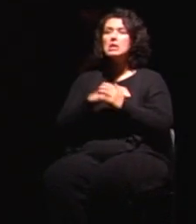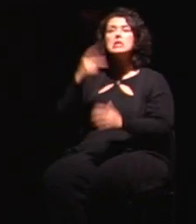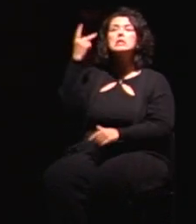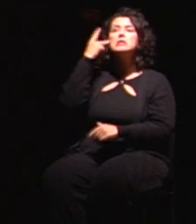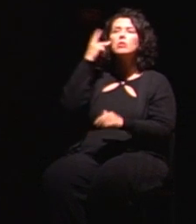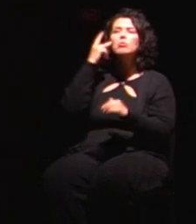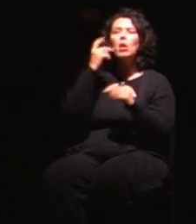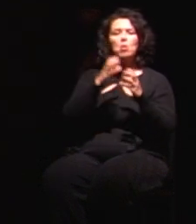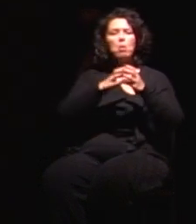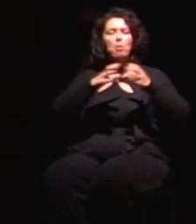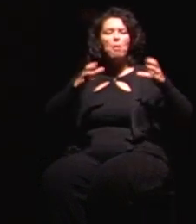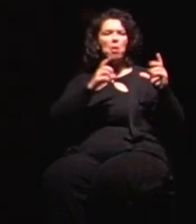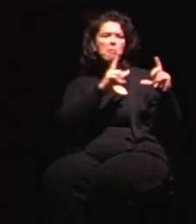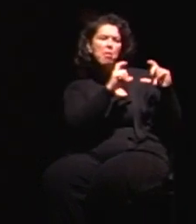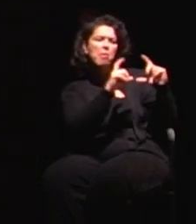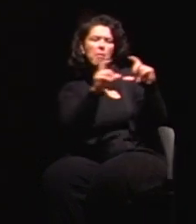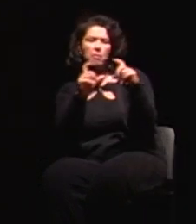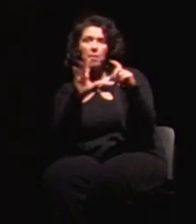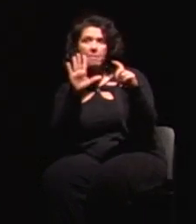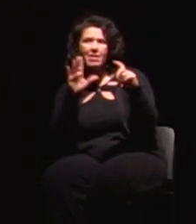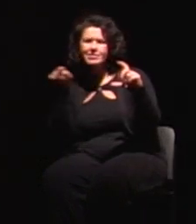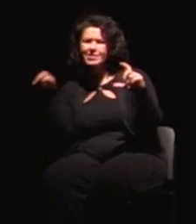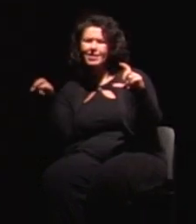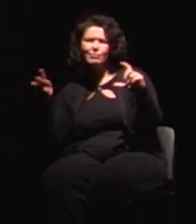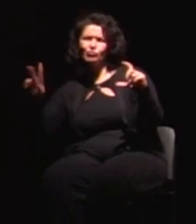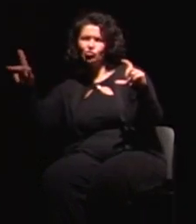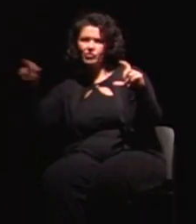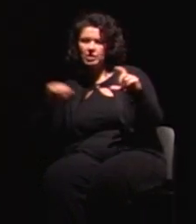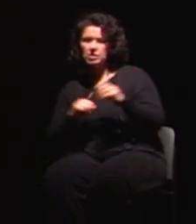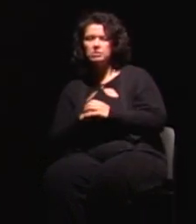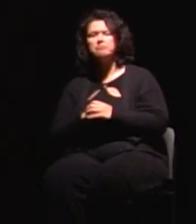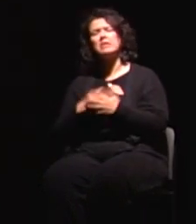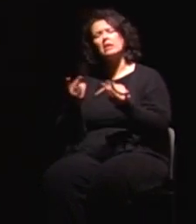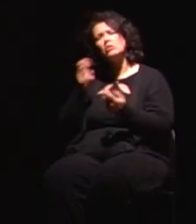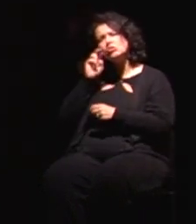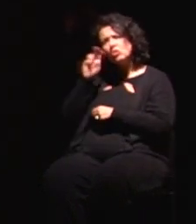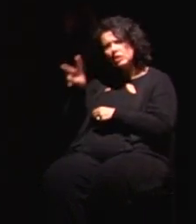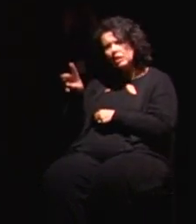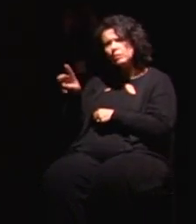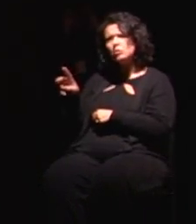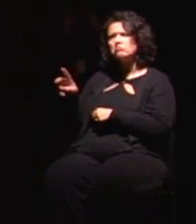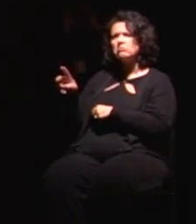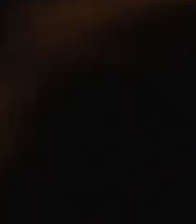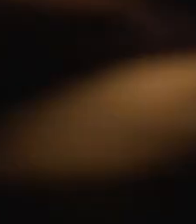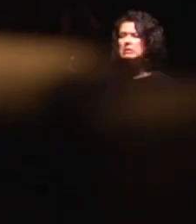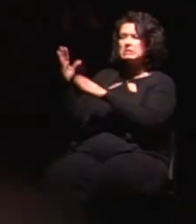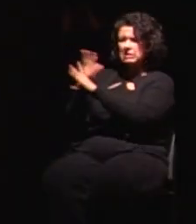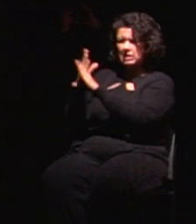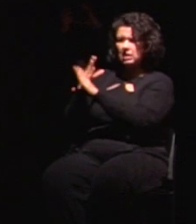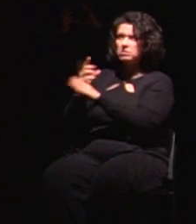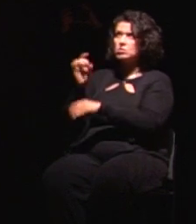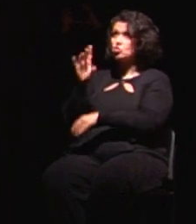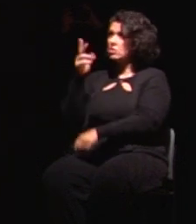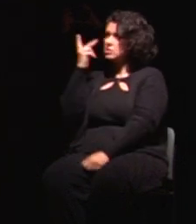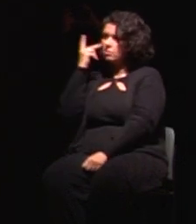que estava chegando. E aí a gente começou a olhar, por exemplo, essas imagens de cidade da Stefânia, né, que não só São Paulo, mas em outra cidade que ela fotografou